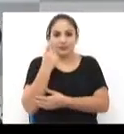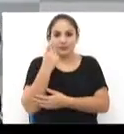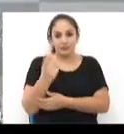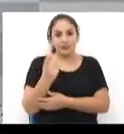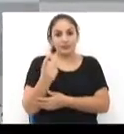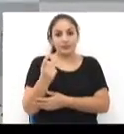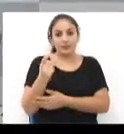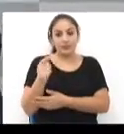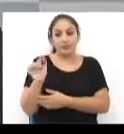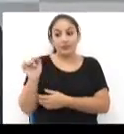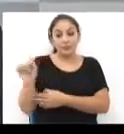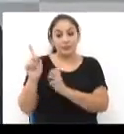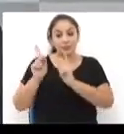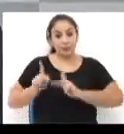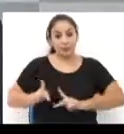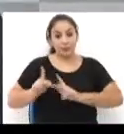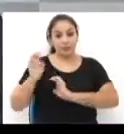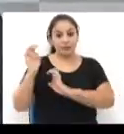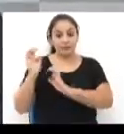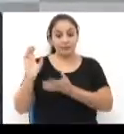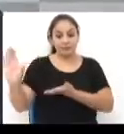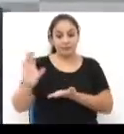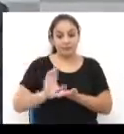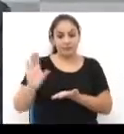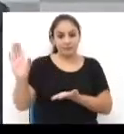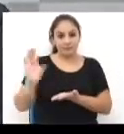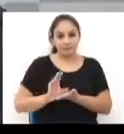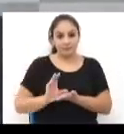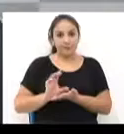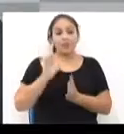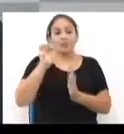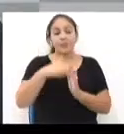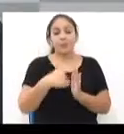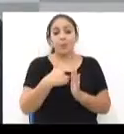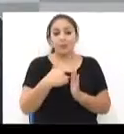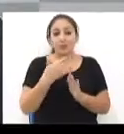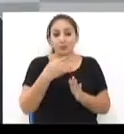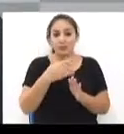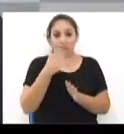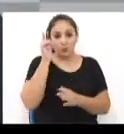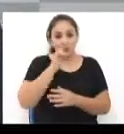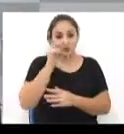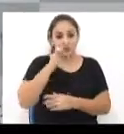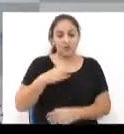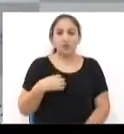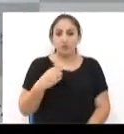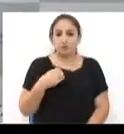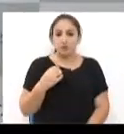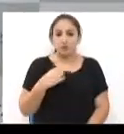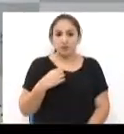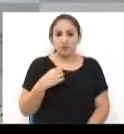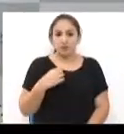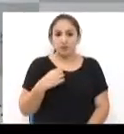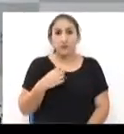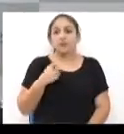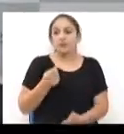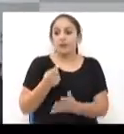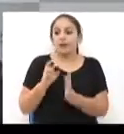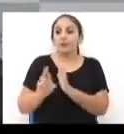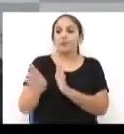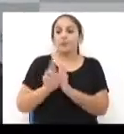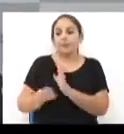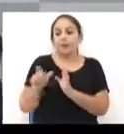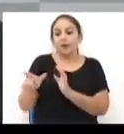que patrocinou sua campanha. E aí o candidato, depois de eleito, não consegue representar a comunidade como um todo. Ele acaba se obrigando a representar